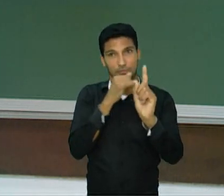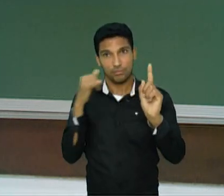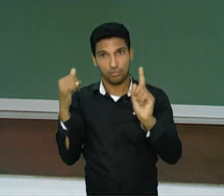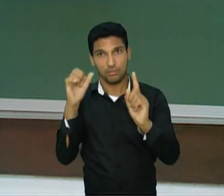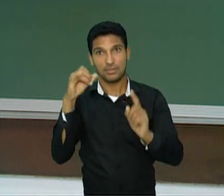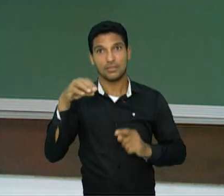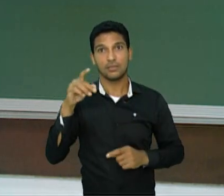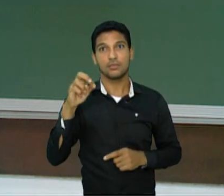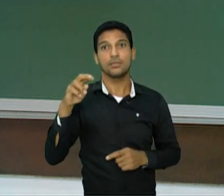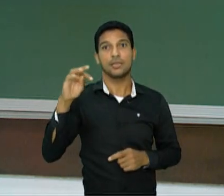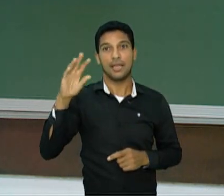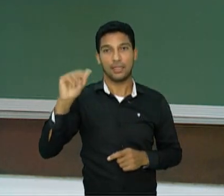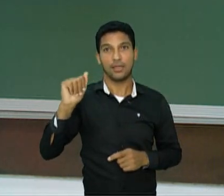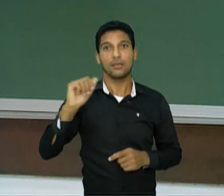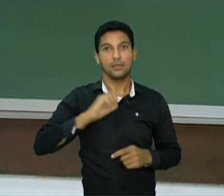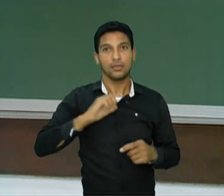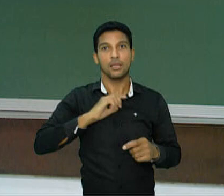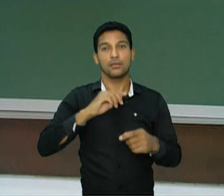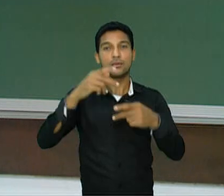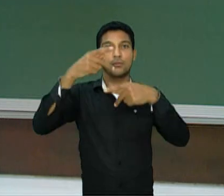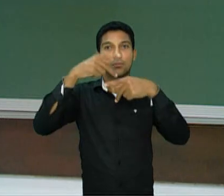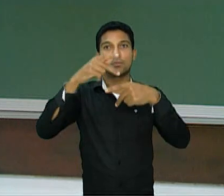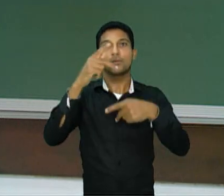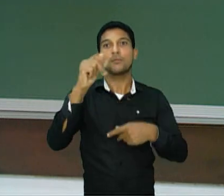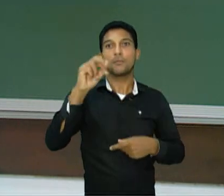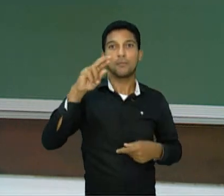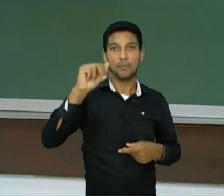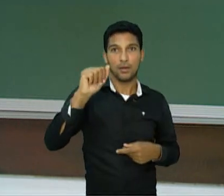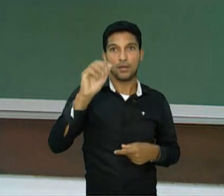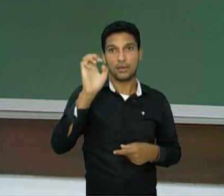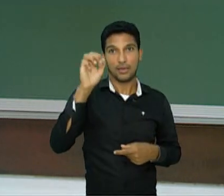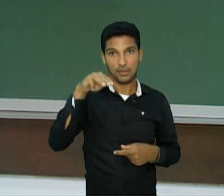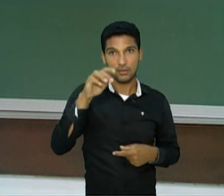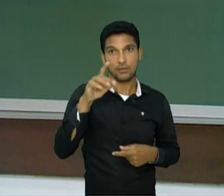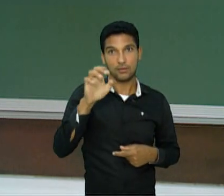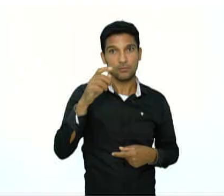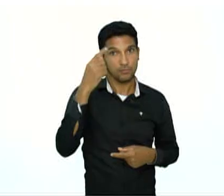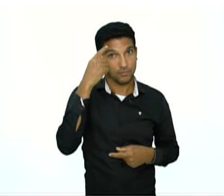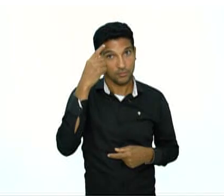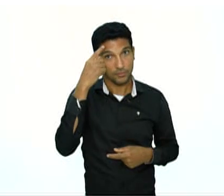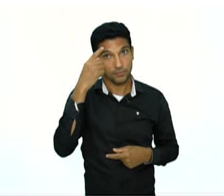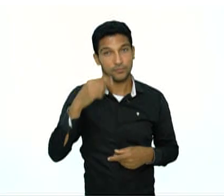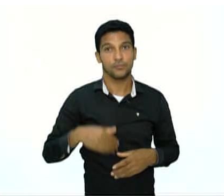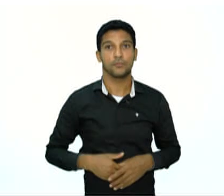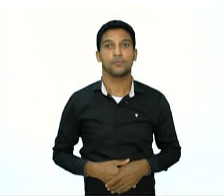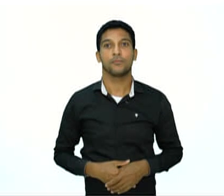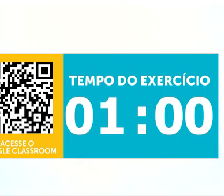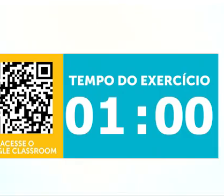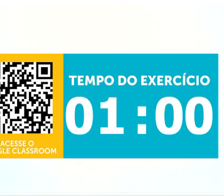tem preposição. Para, em, de. Pensa bem, eu já volto.